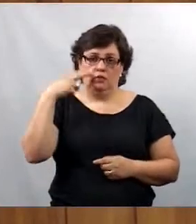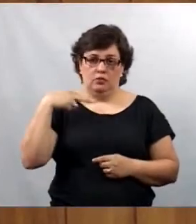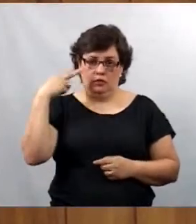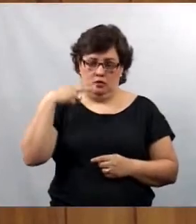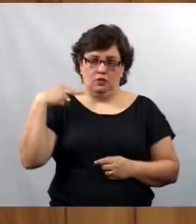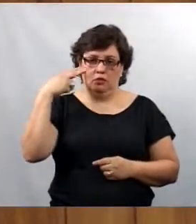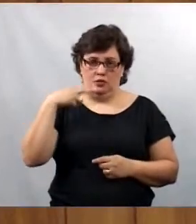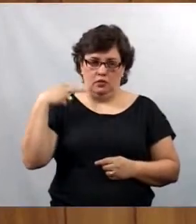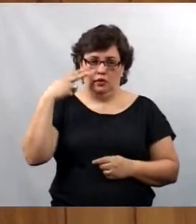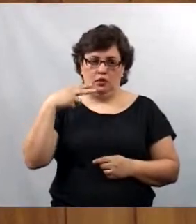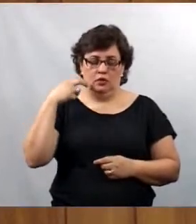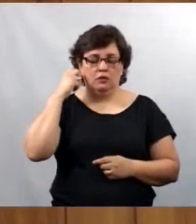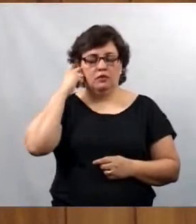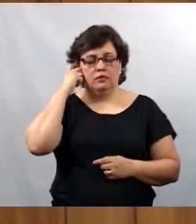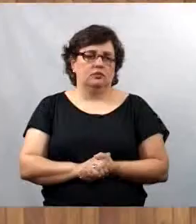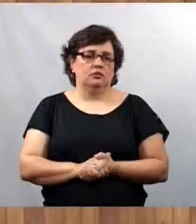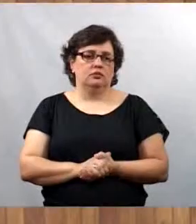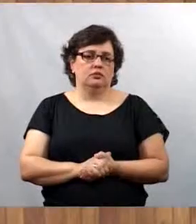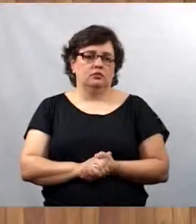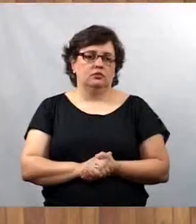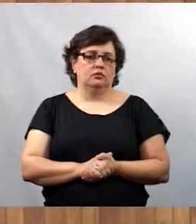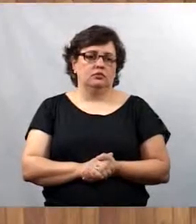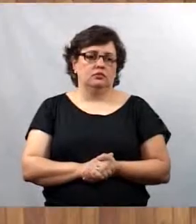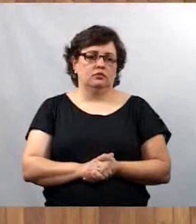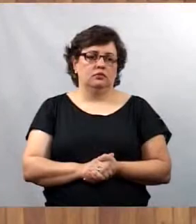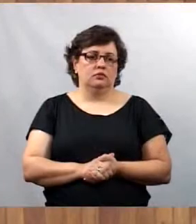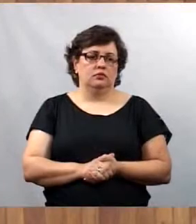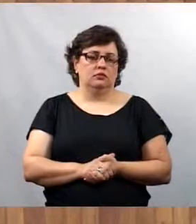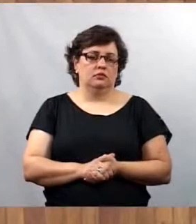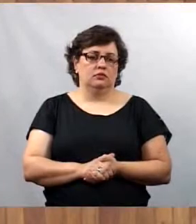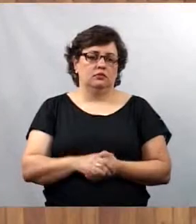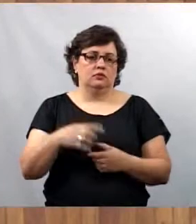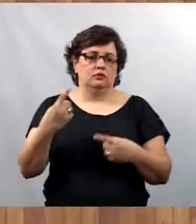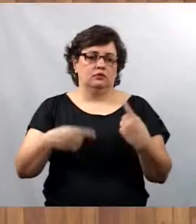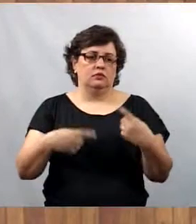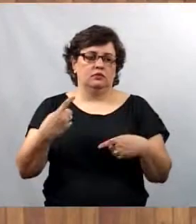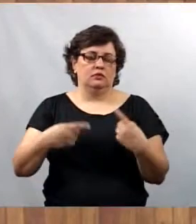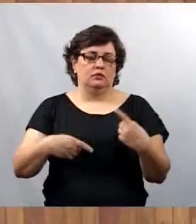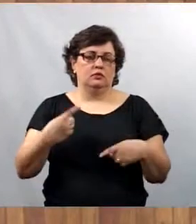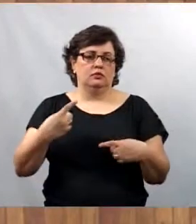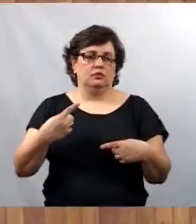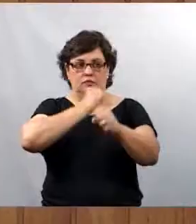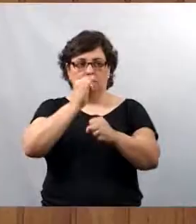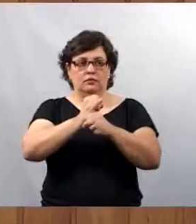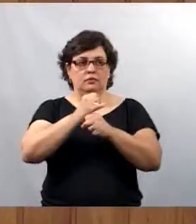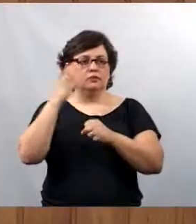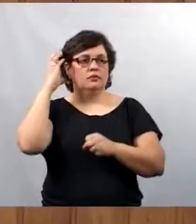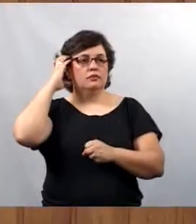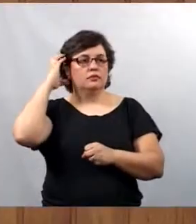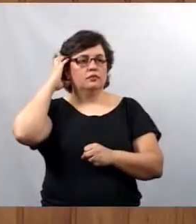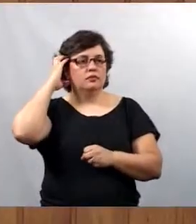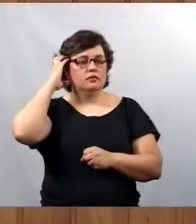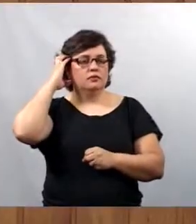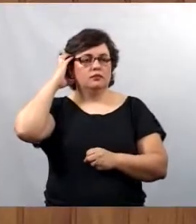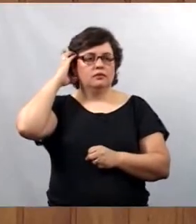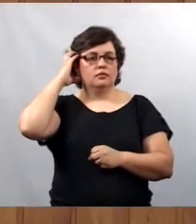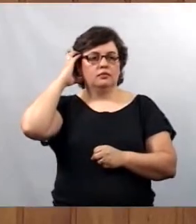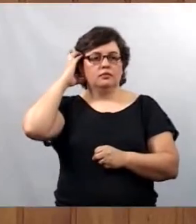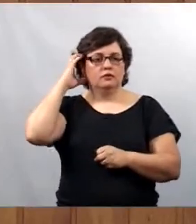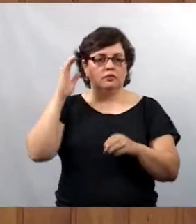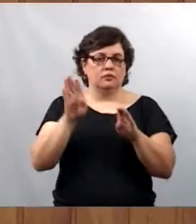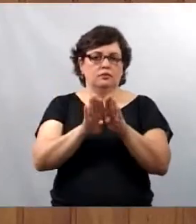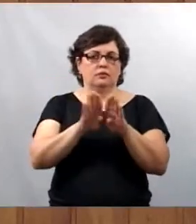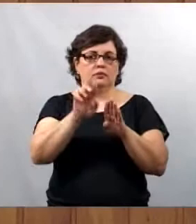metros quadrados para empresa Transportes Rodoviários Zoner para instalação de suas atividades do vereador José